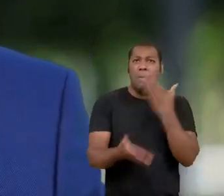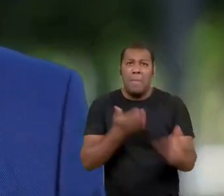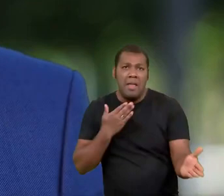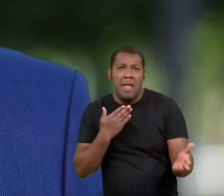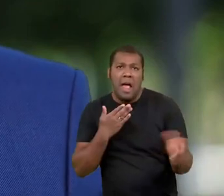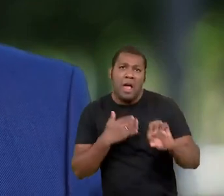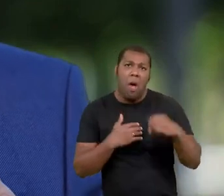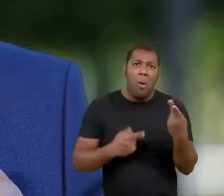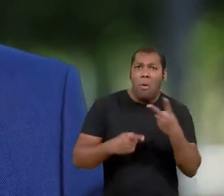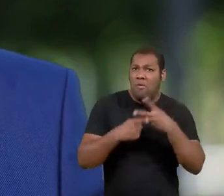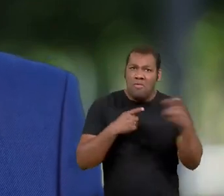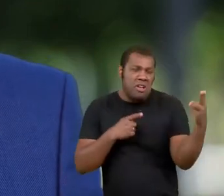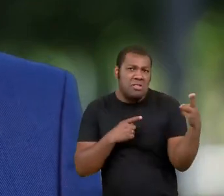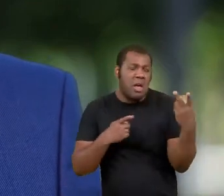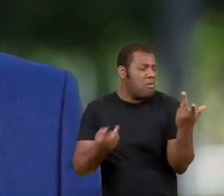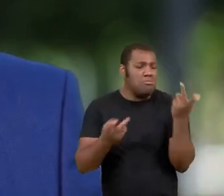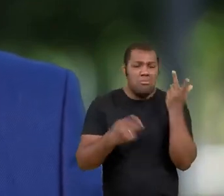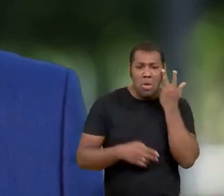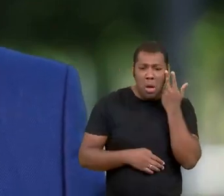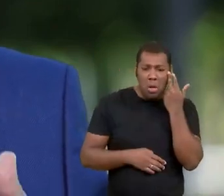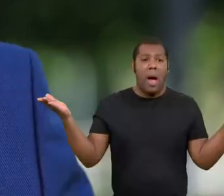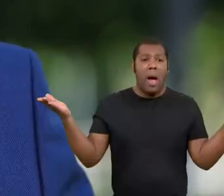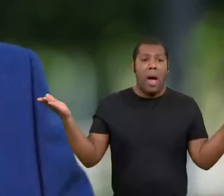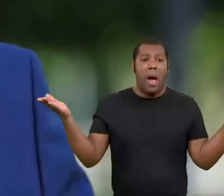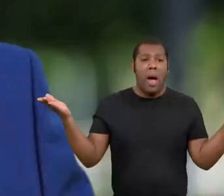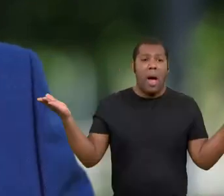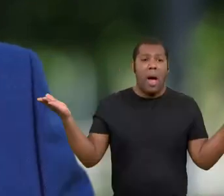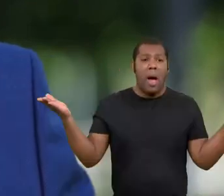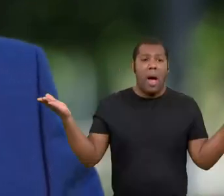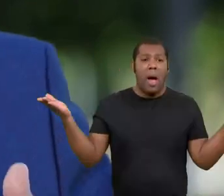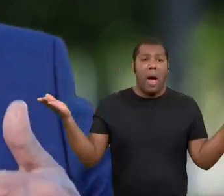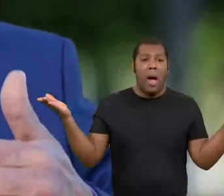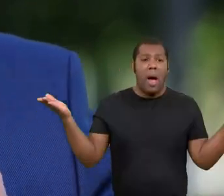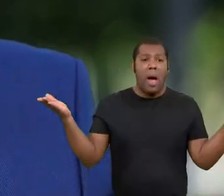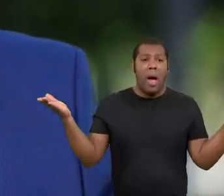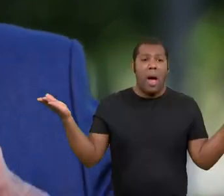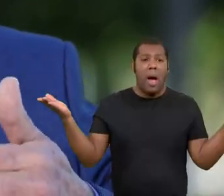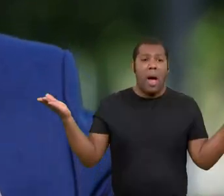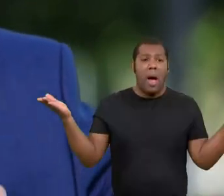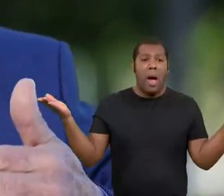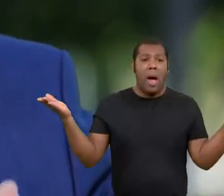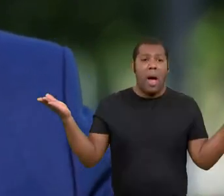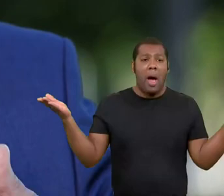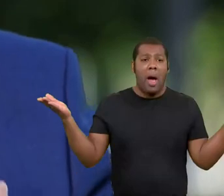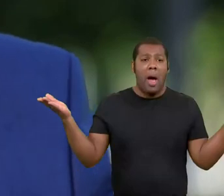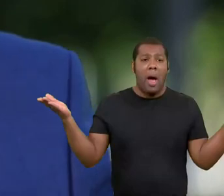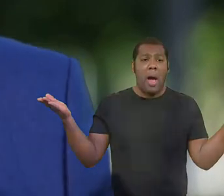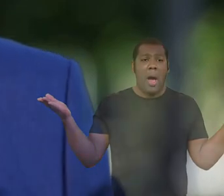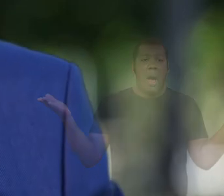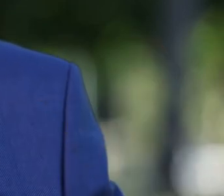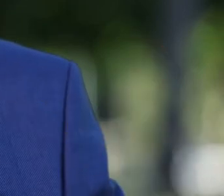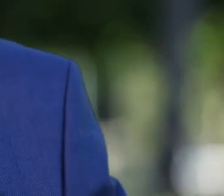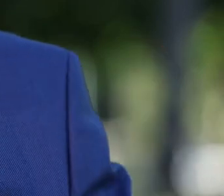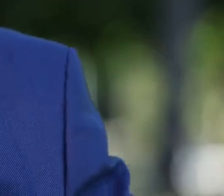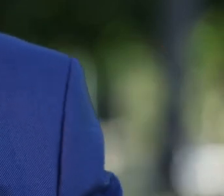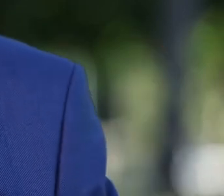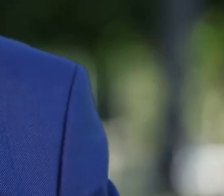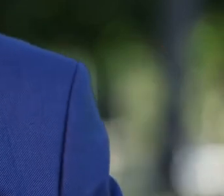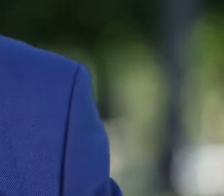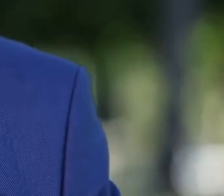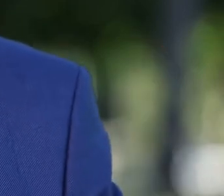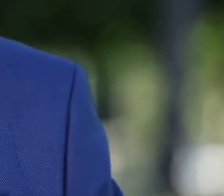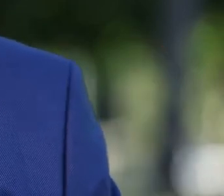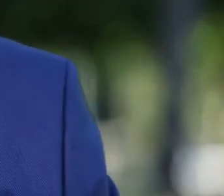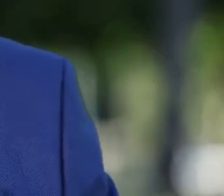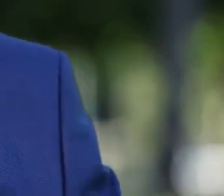agora o fascistas já tá aprovado que eles tentaram dar um golpe e